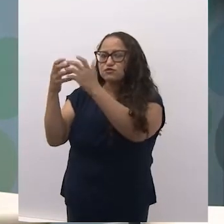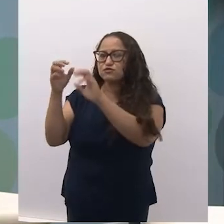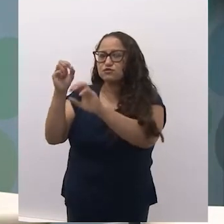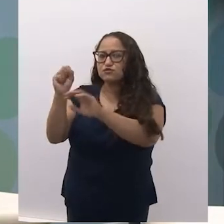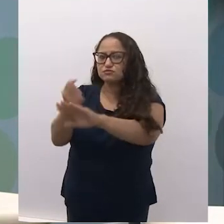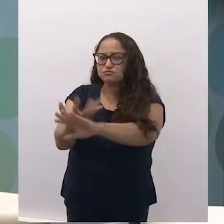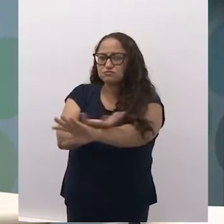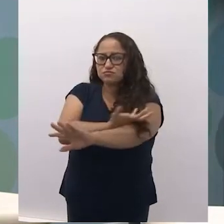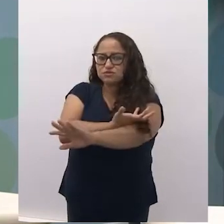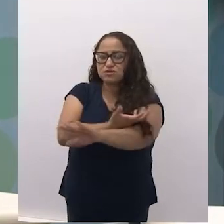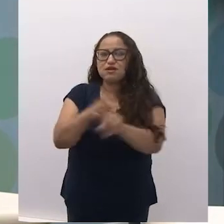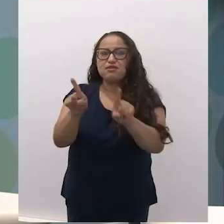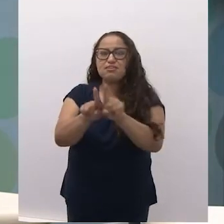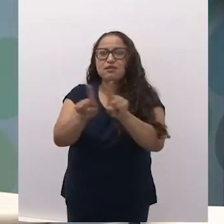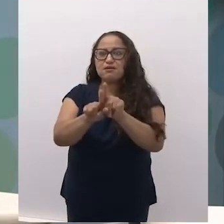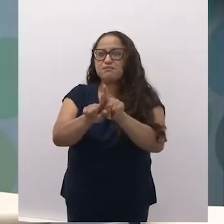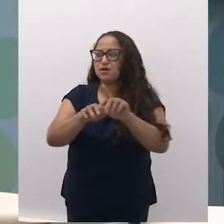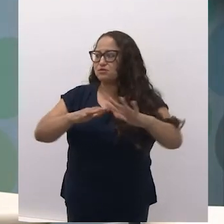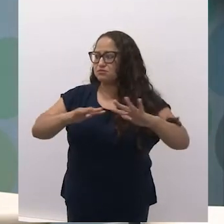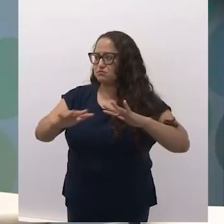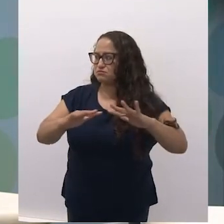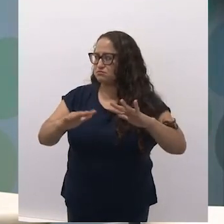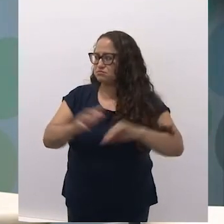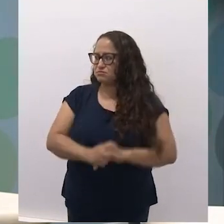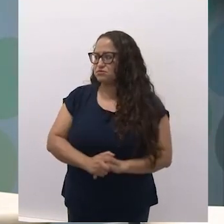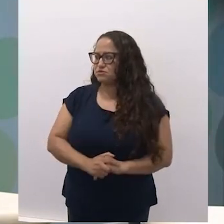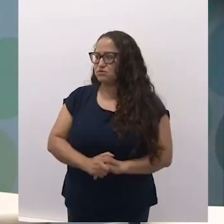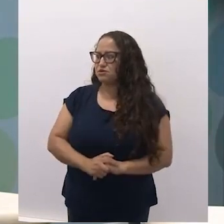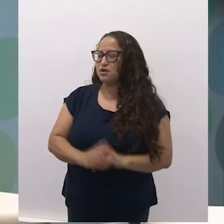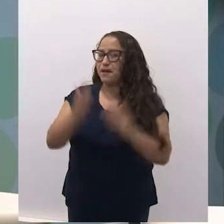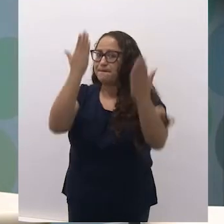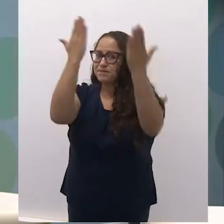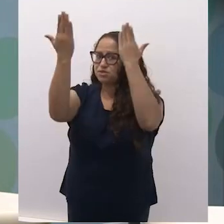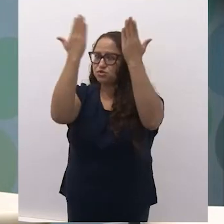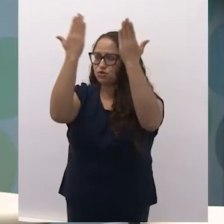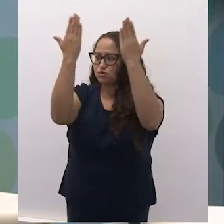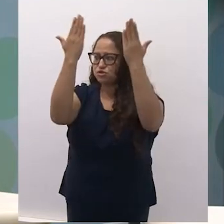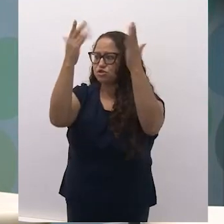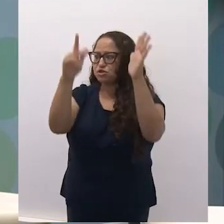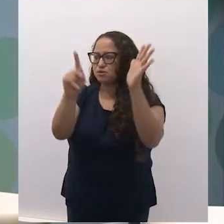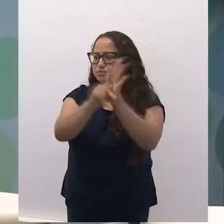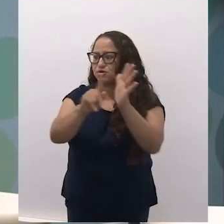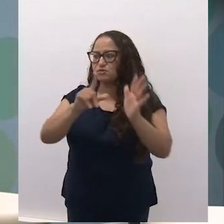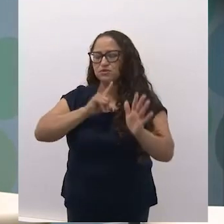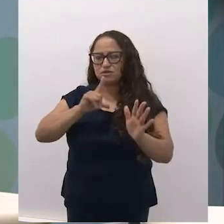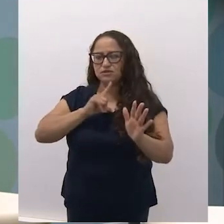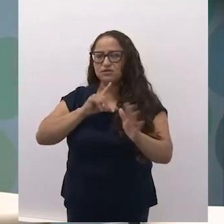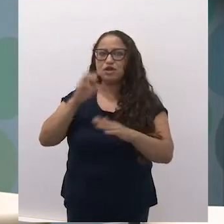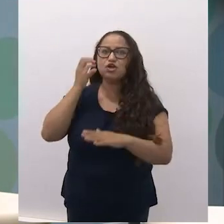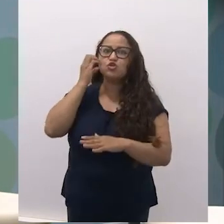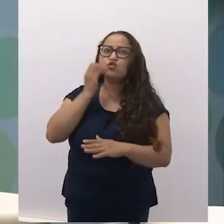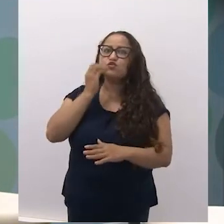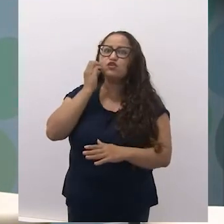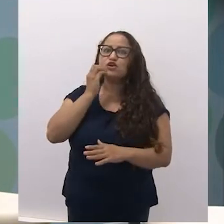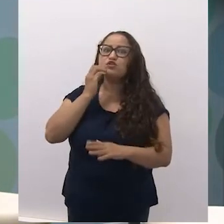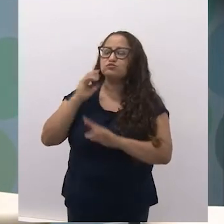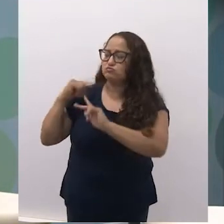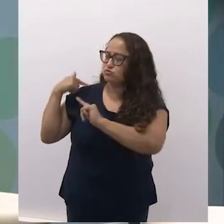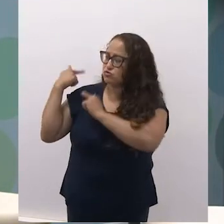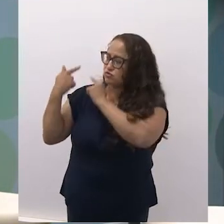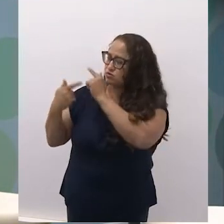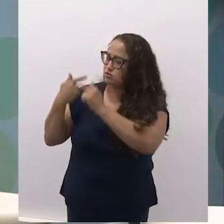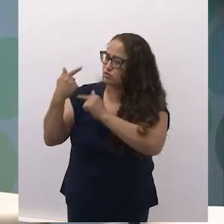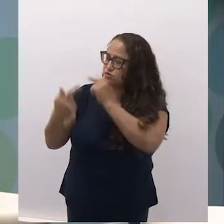e a motora. A psicologia de Vallon é formada na psicologia genética. A